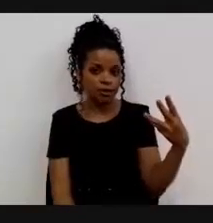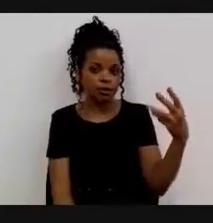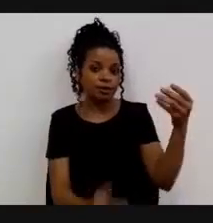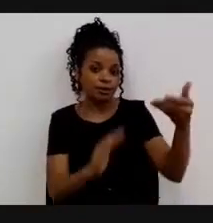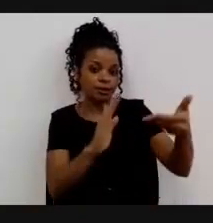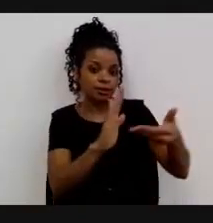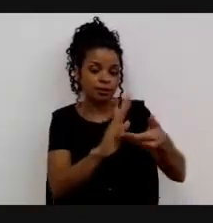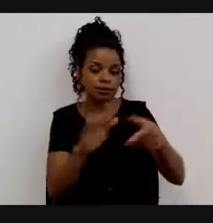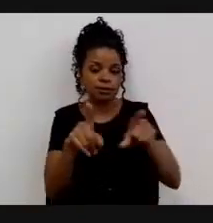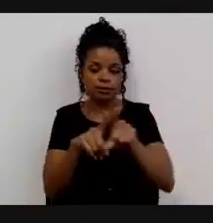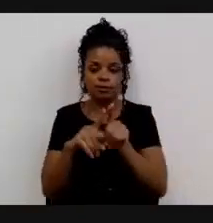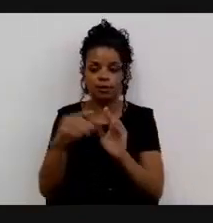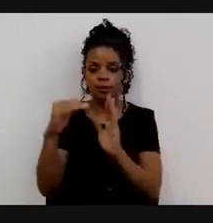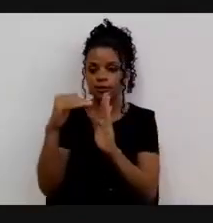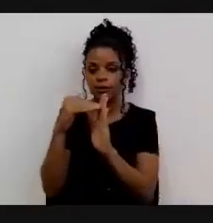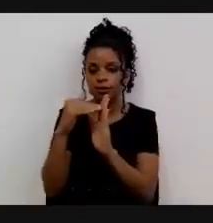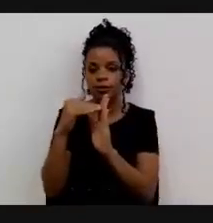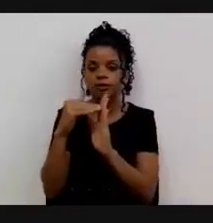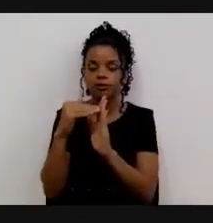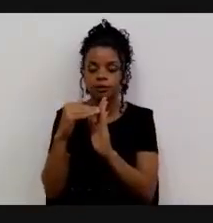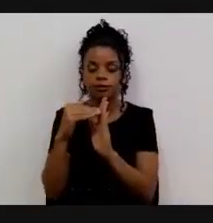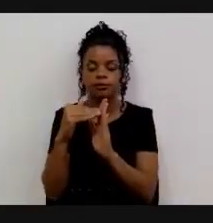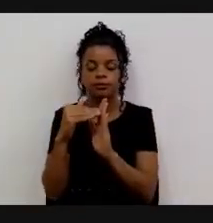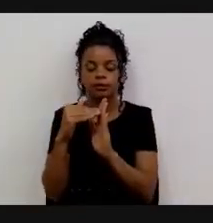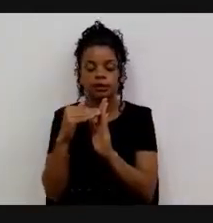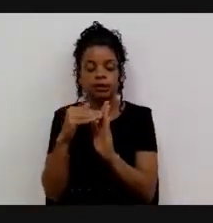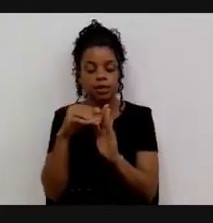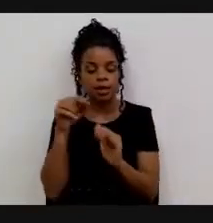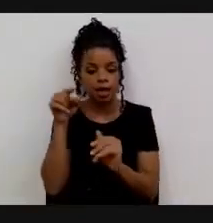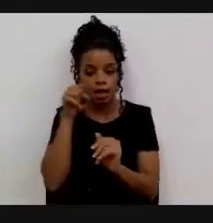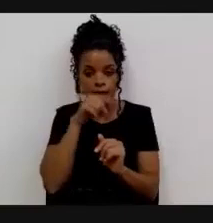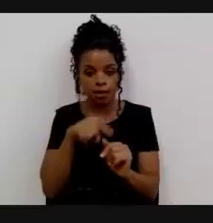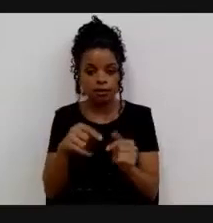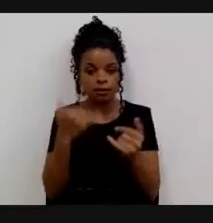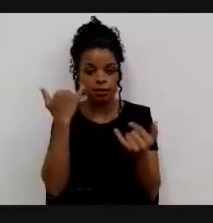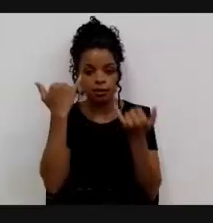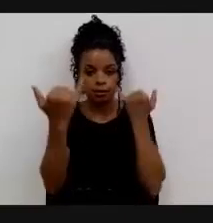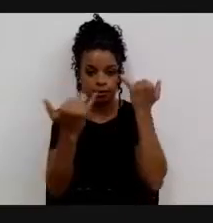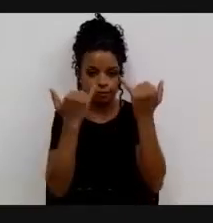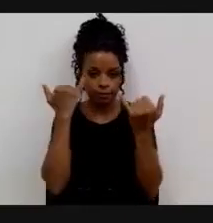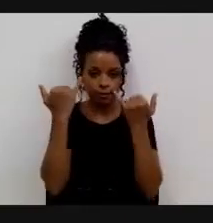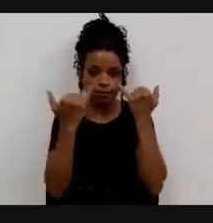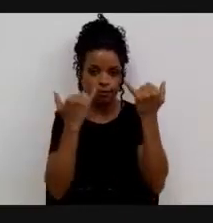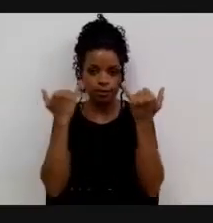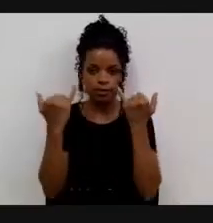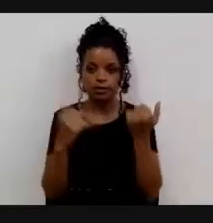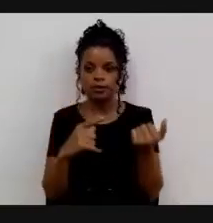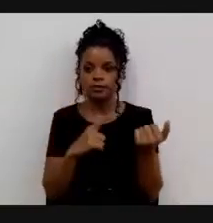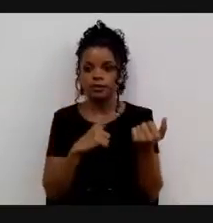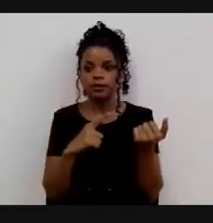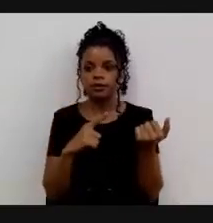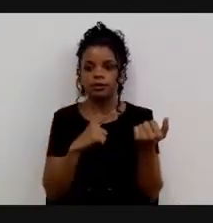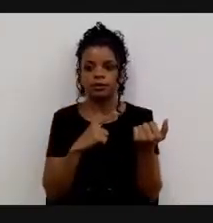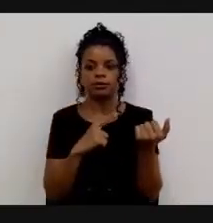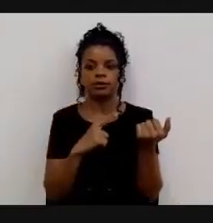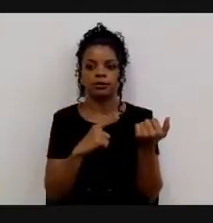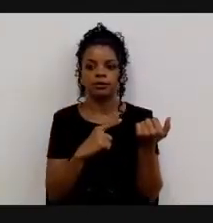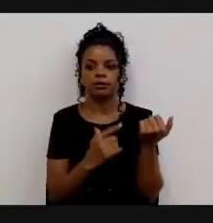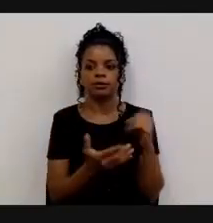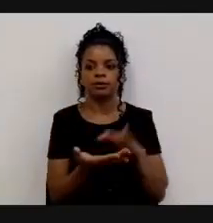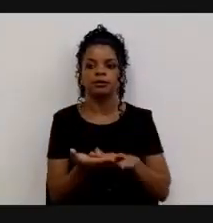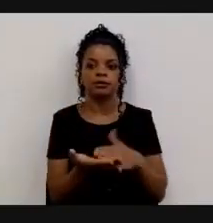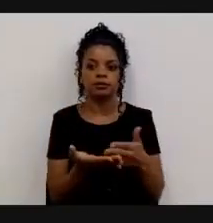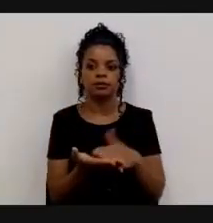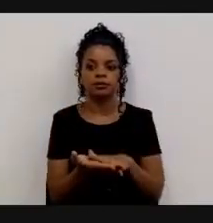do Senado Federal, e com esses dados foi feita a interpretação,